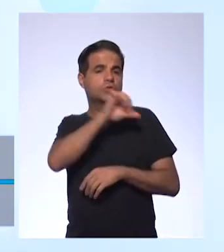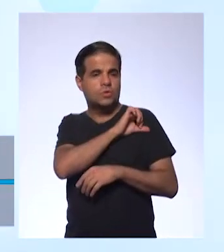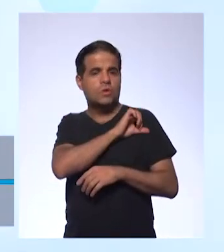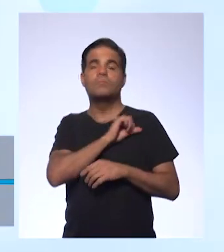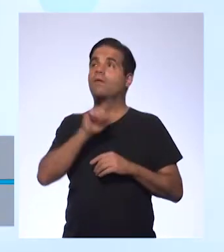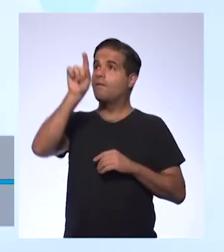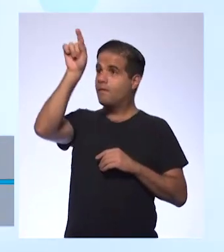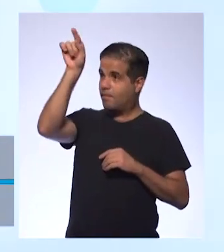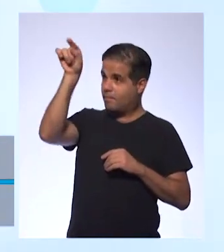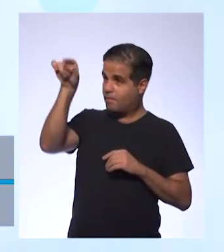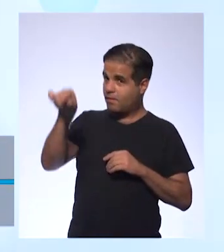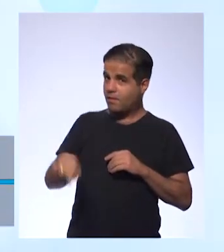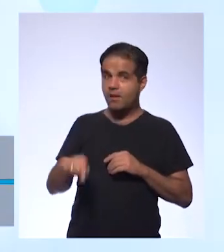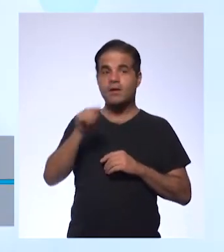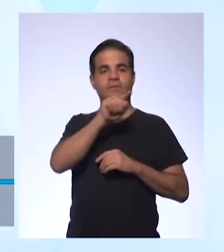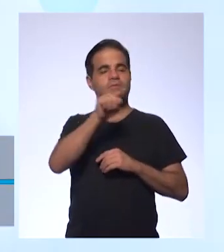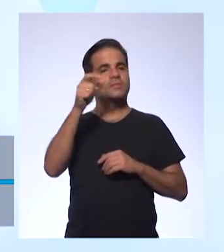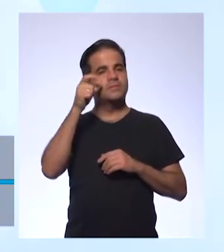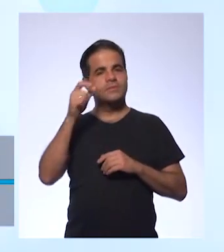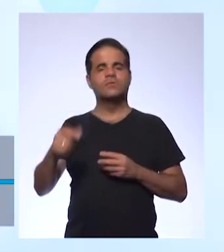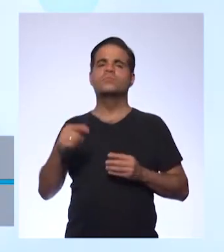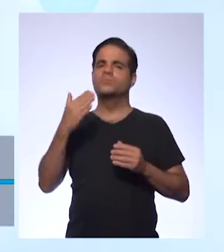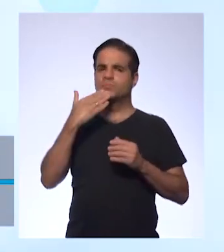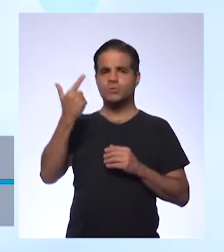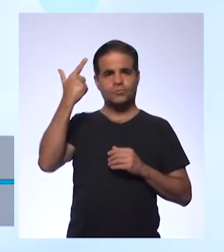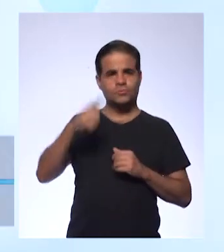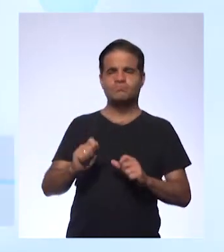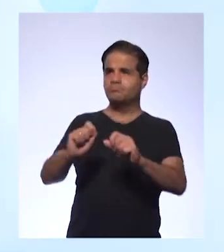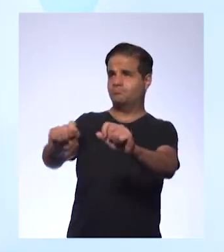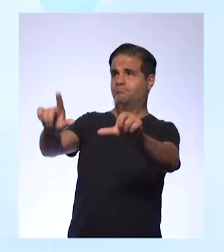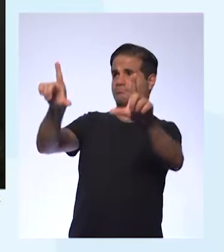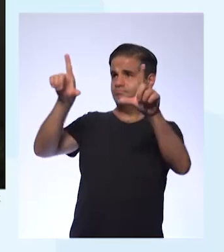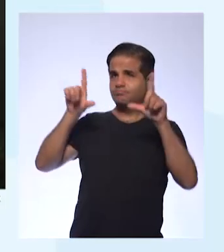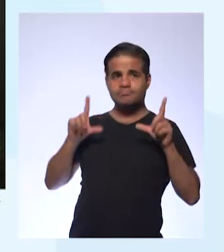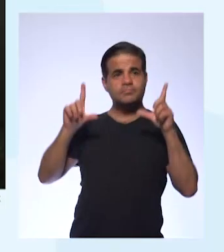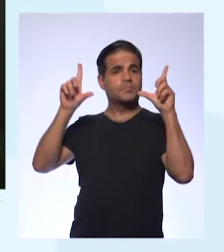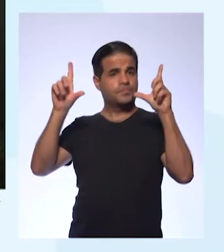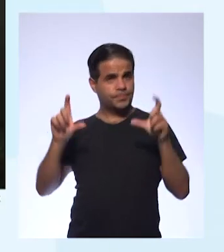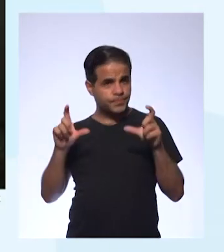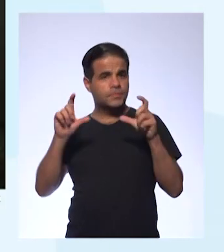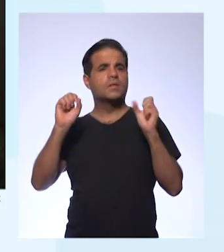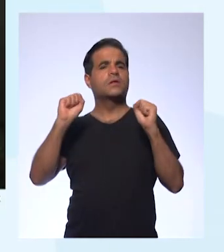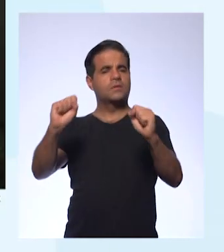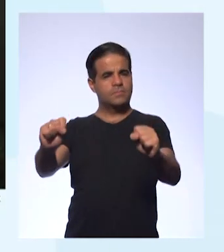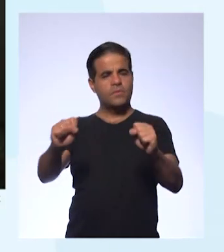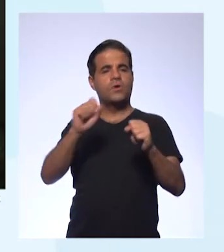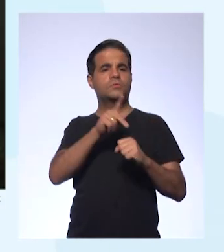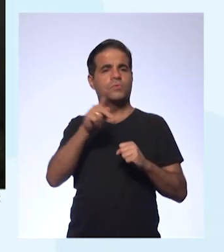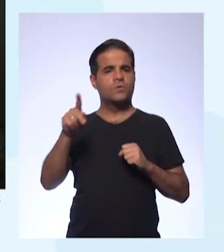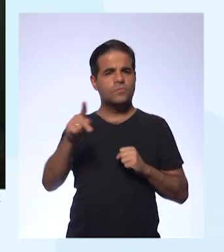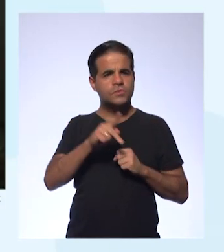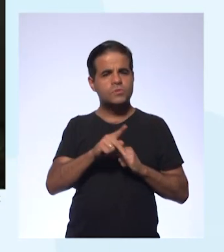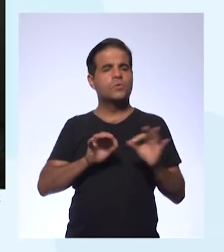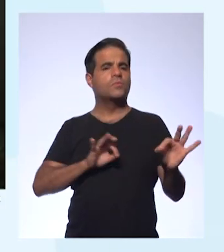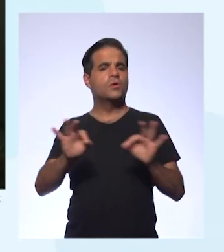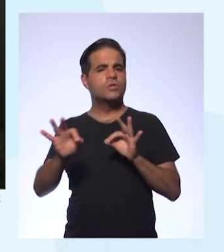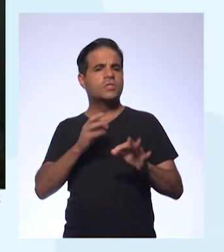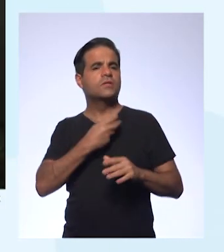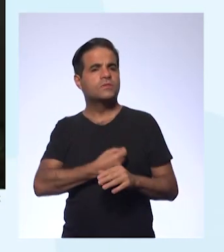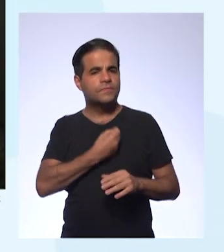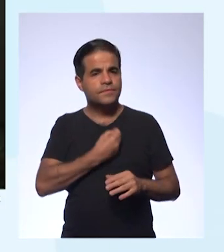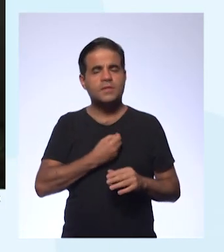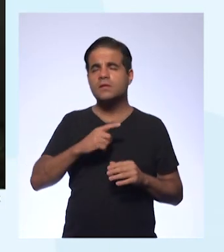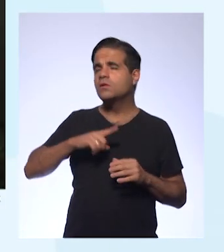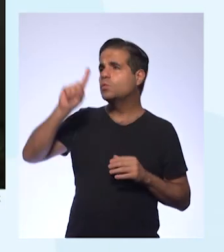são essas aí que vocês viram. Vou pedir para colocar mais uma vez que quem quiser tirar um print, né, os professores de projeto de vida que ainda